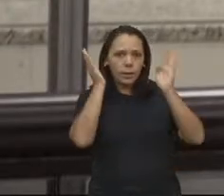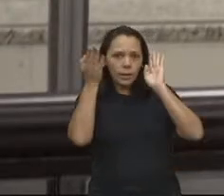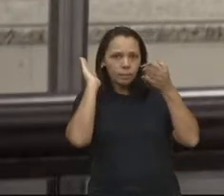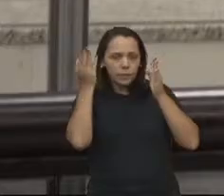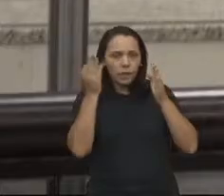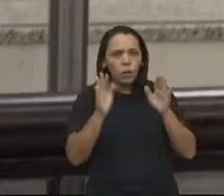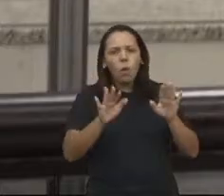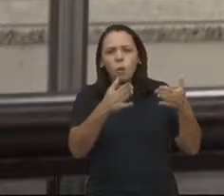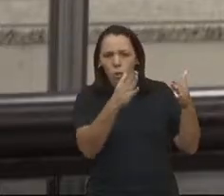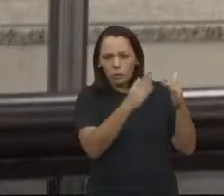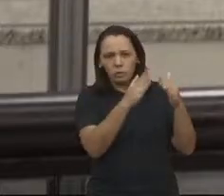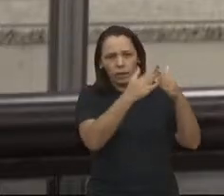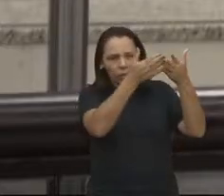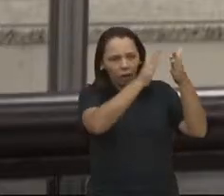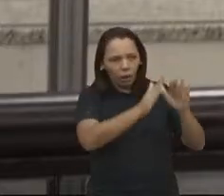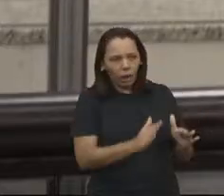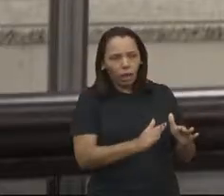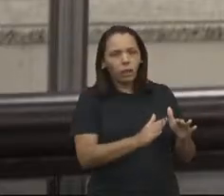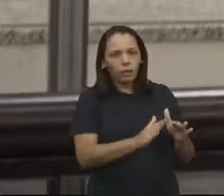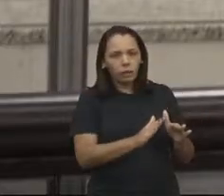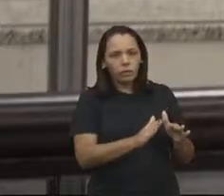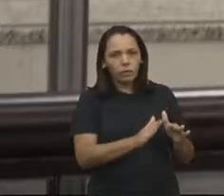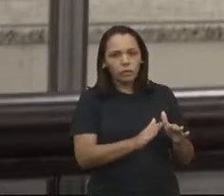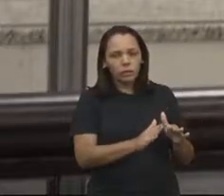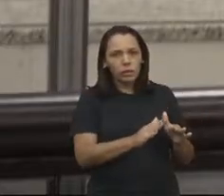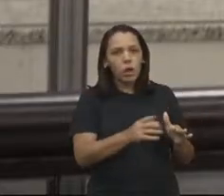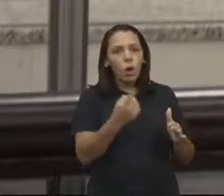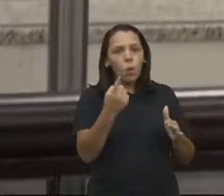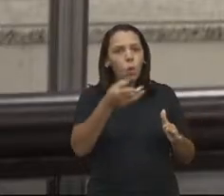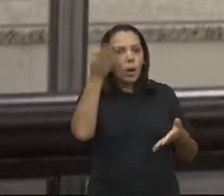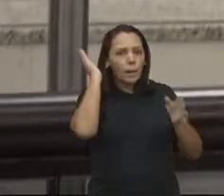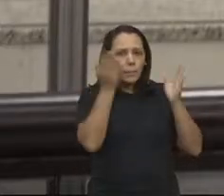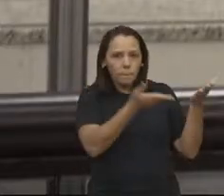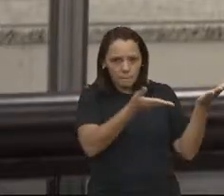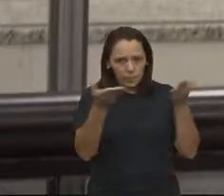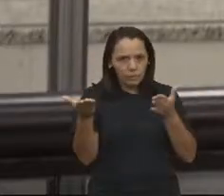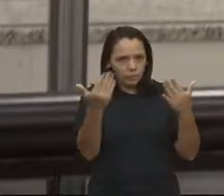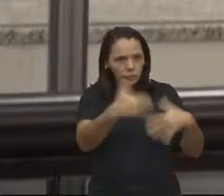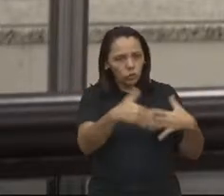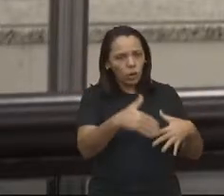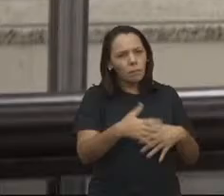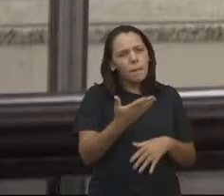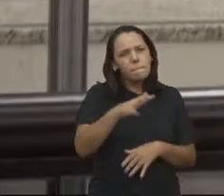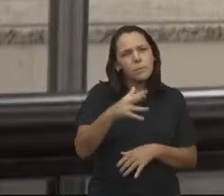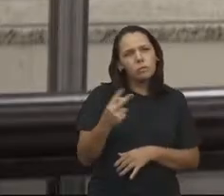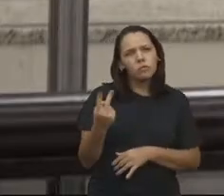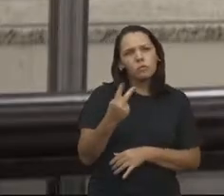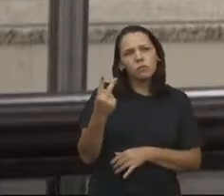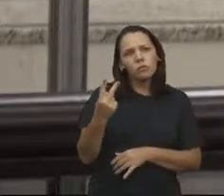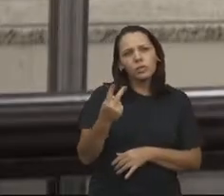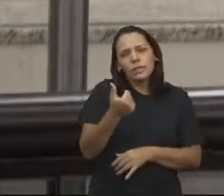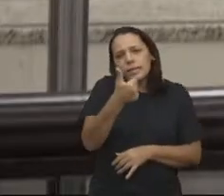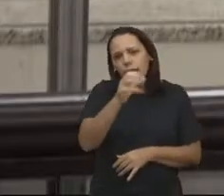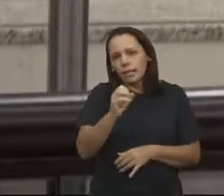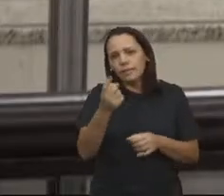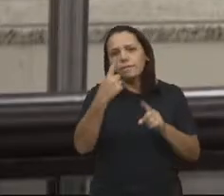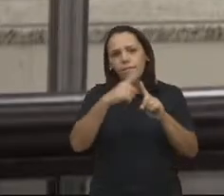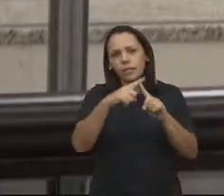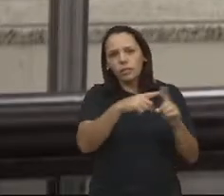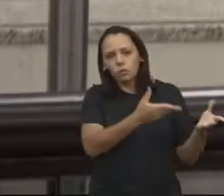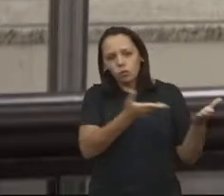uma casa desse tamanho, de 5 por 30, vai sair em média umas quase R$10 de entulho.